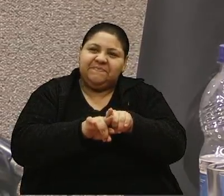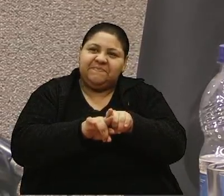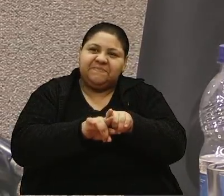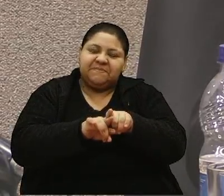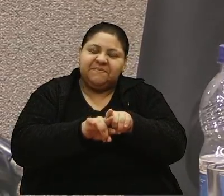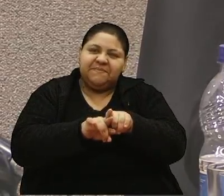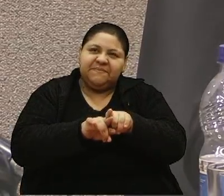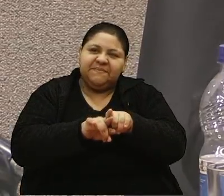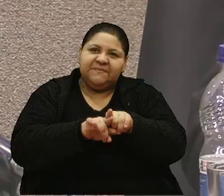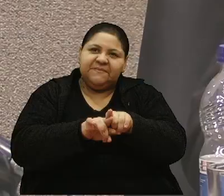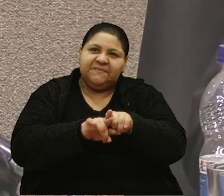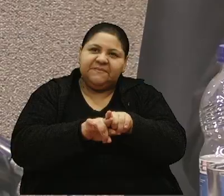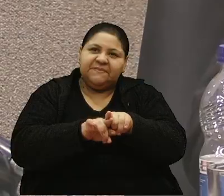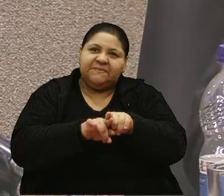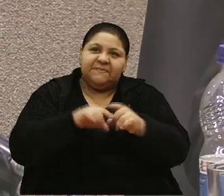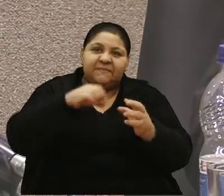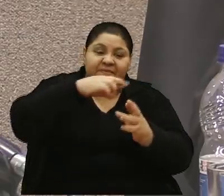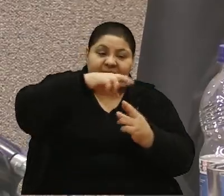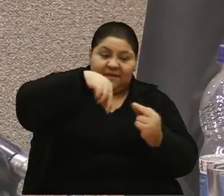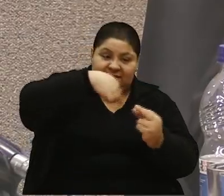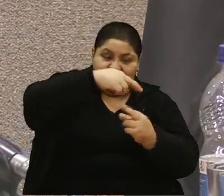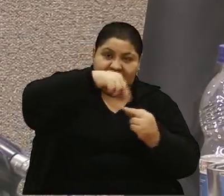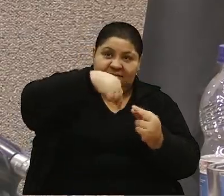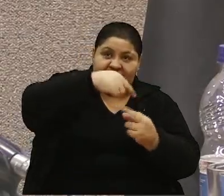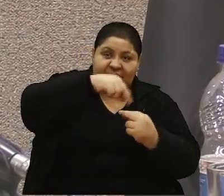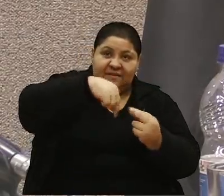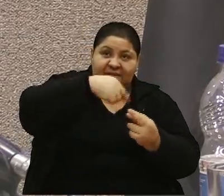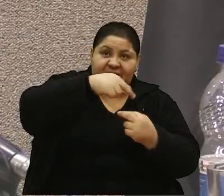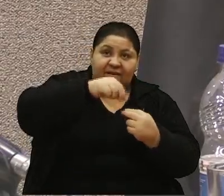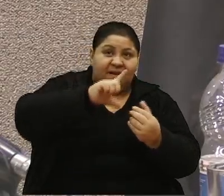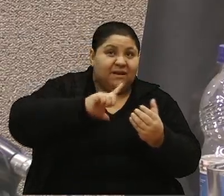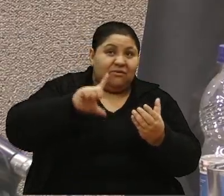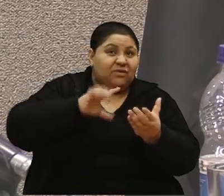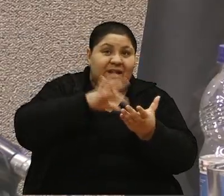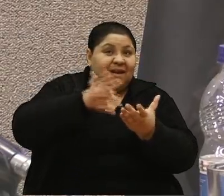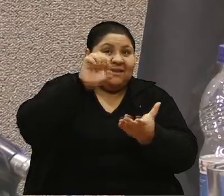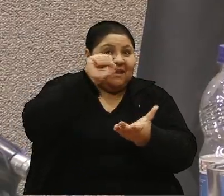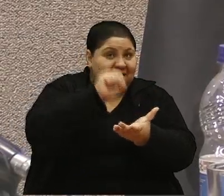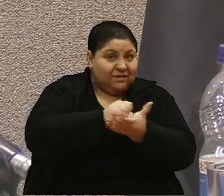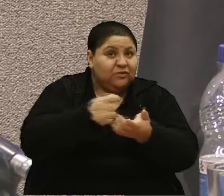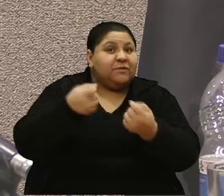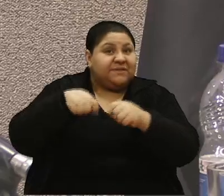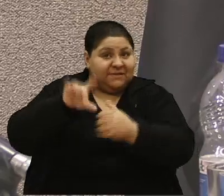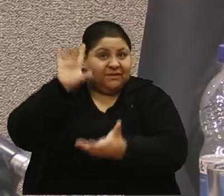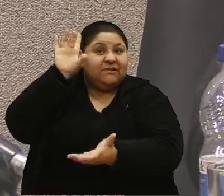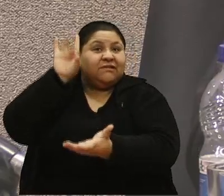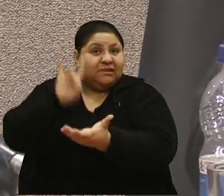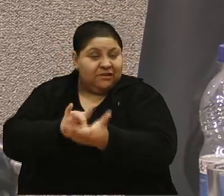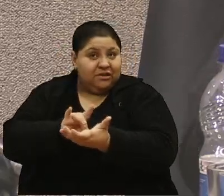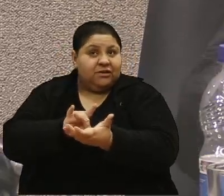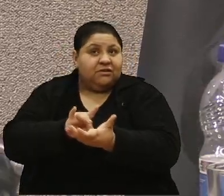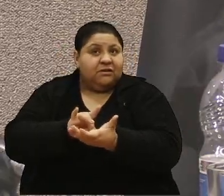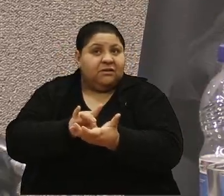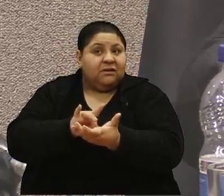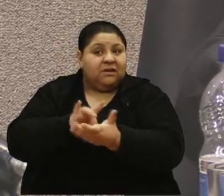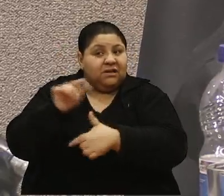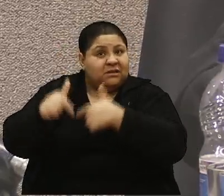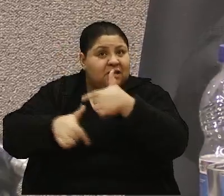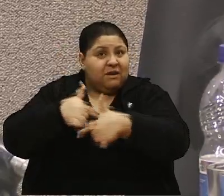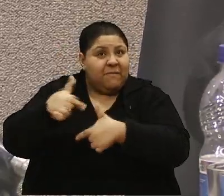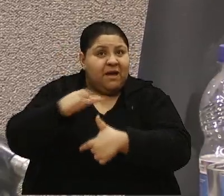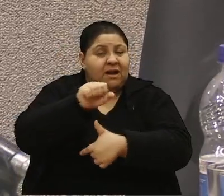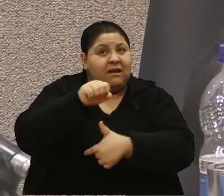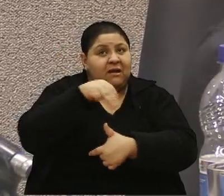as recicladoras que são clandestinas precisam ser regulamentadas. Então, precisa uma força-tarefa. SEMA,